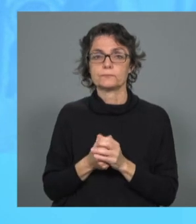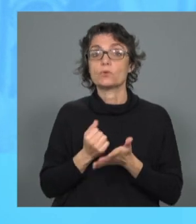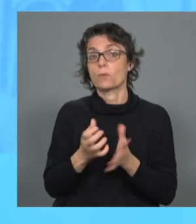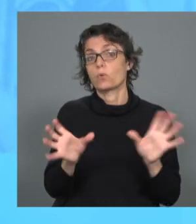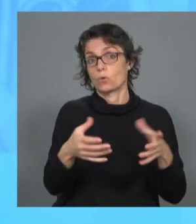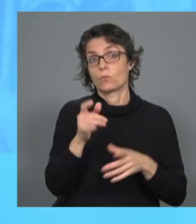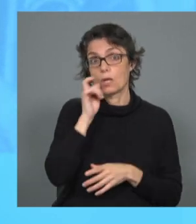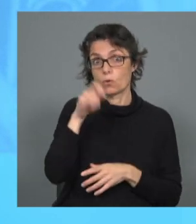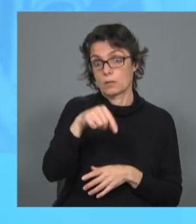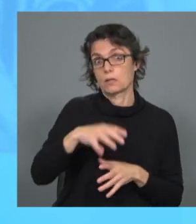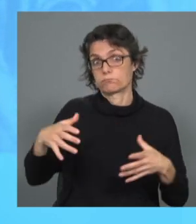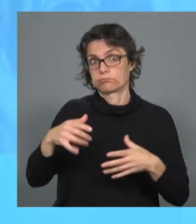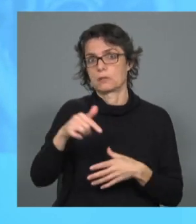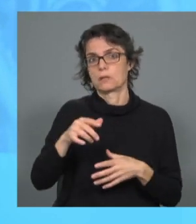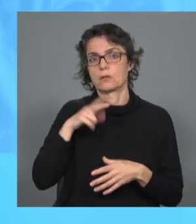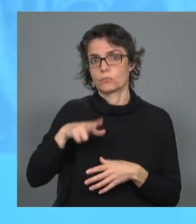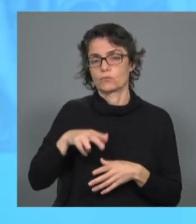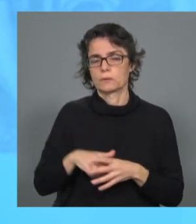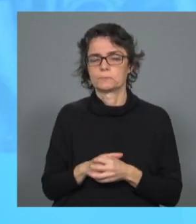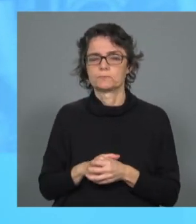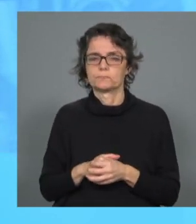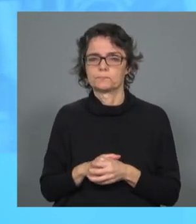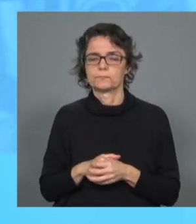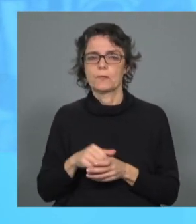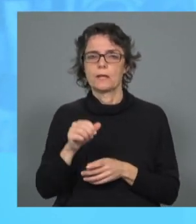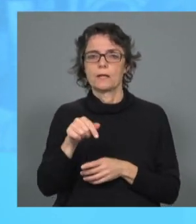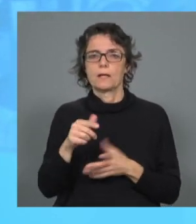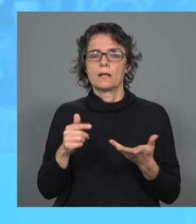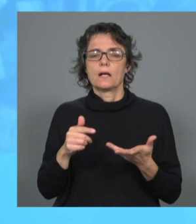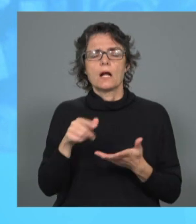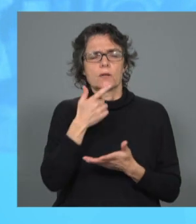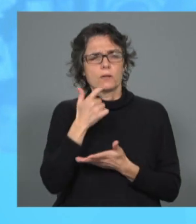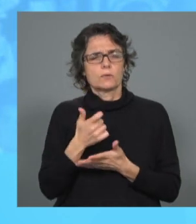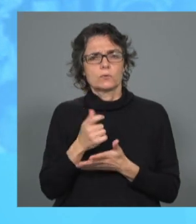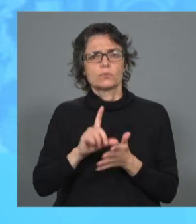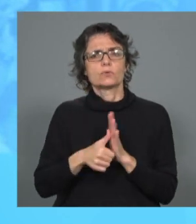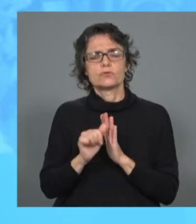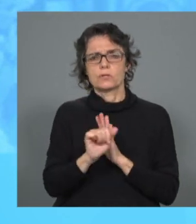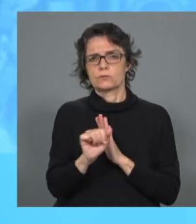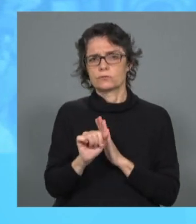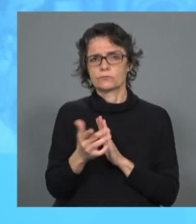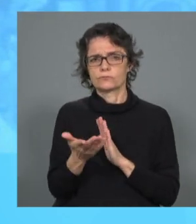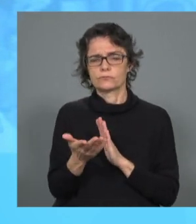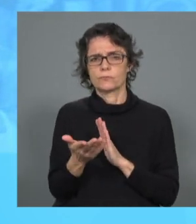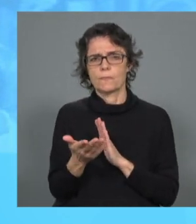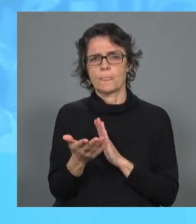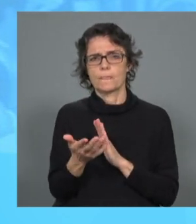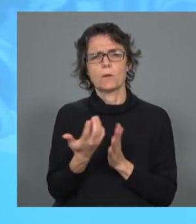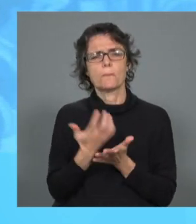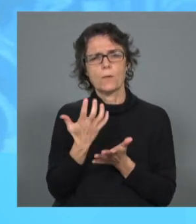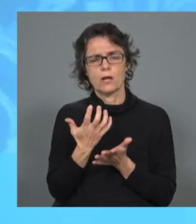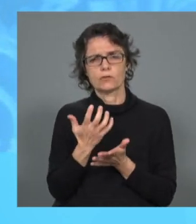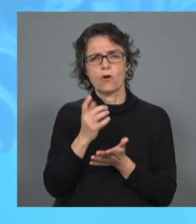Hugo Gonçalves, e que impacto tem uma missão destas, um projeto deste desenvolvido por uma